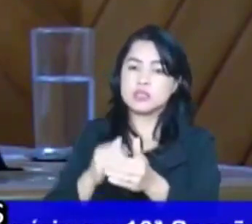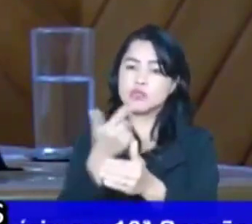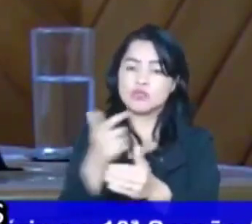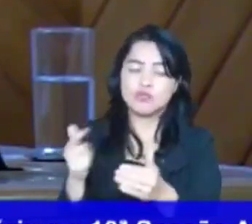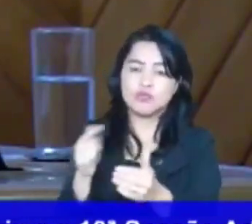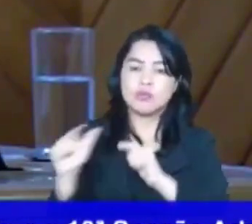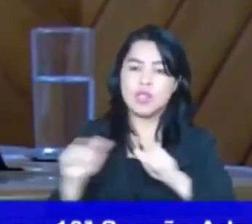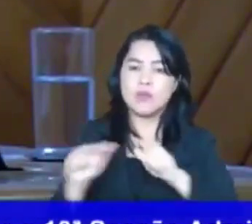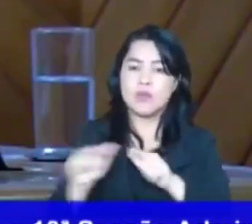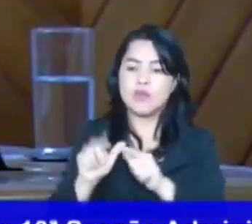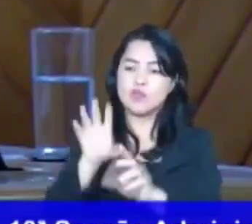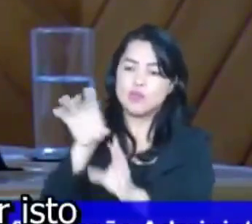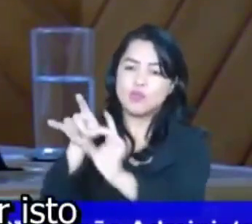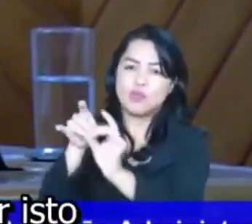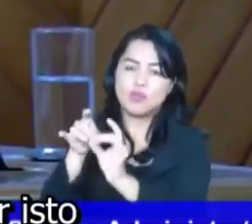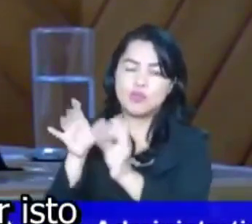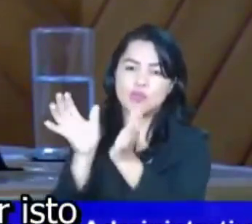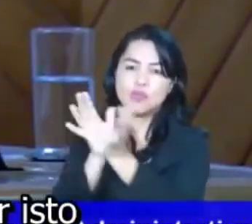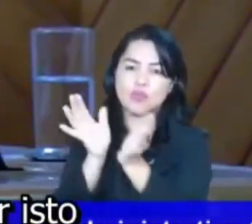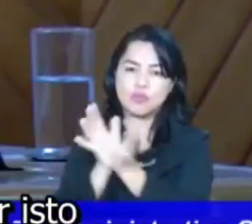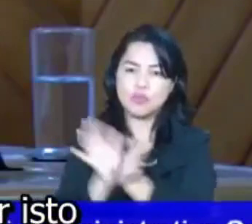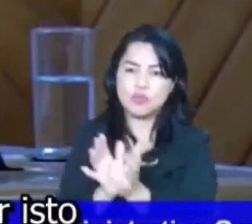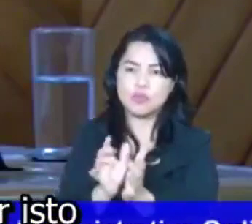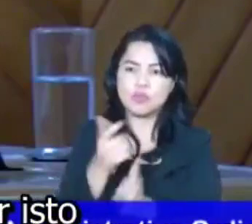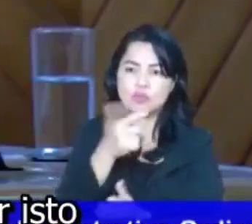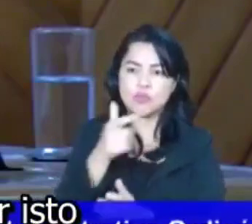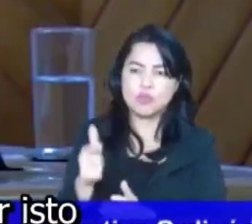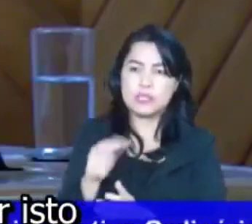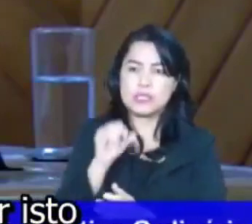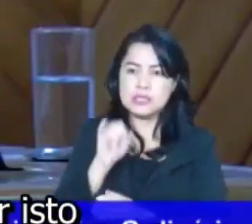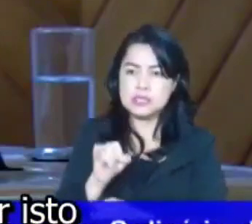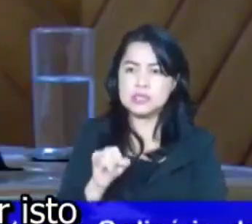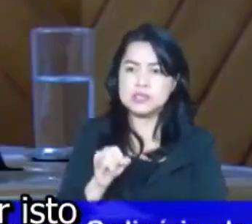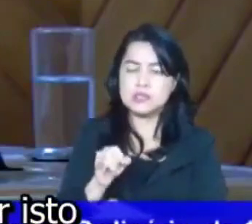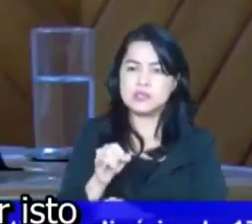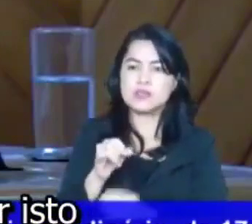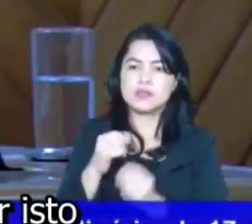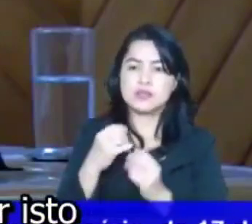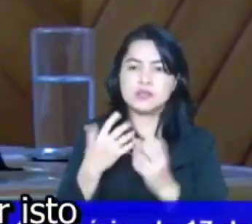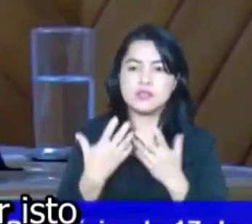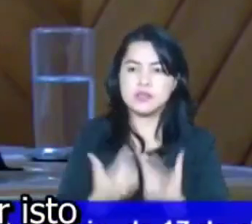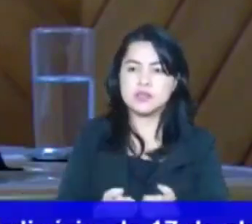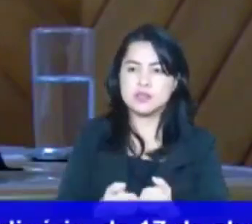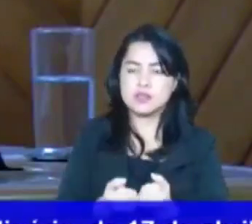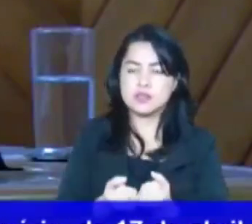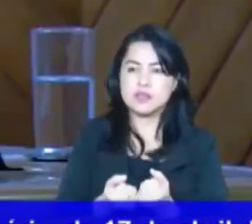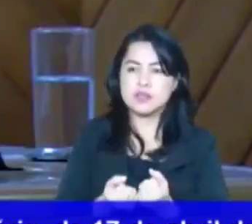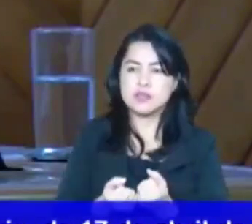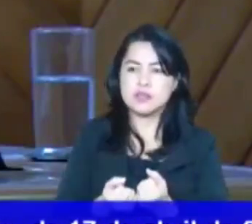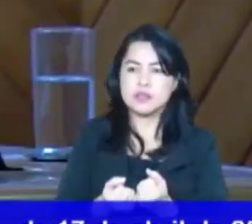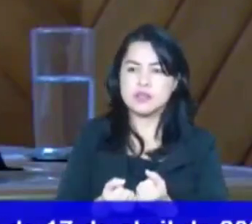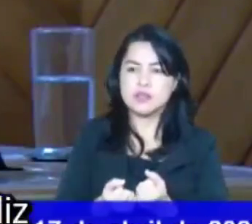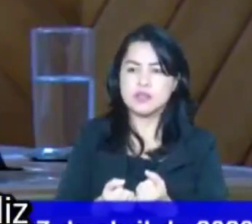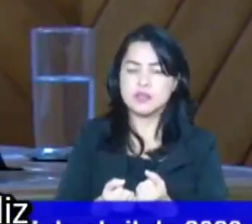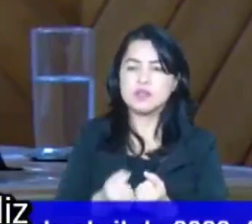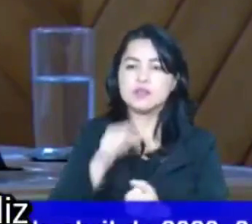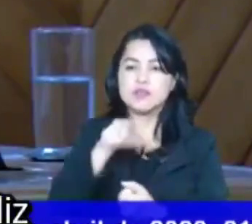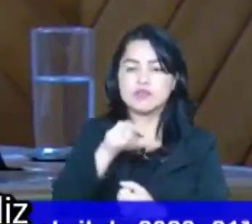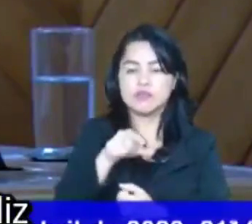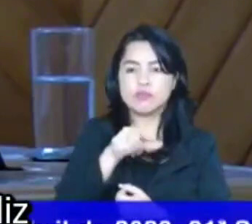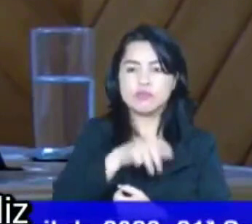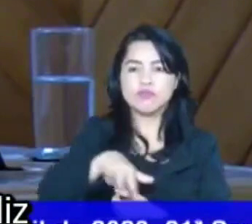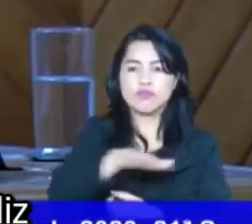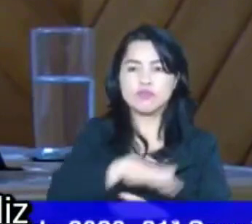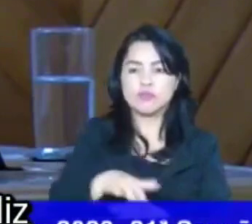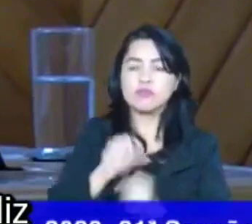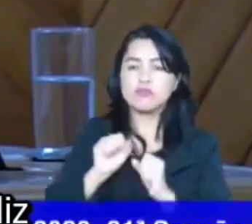serviço a terceiros, e mesmo que ele não recebesse contraprestação por isto, ele